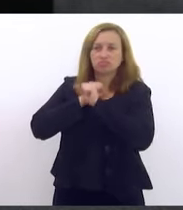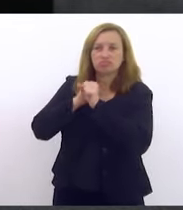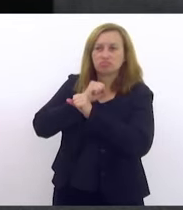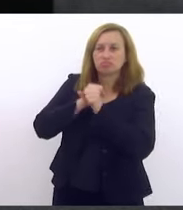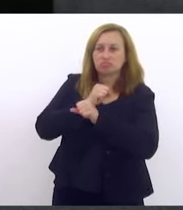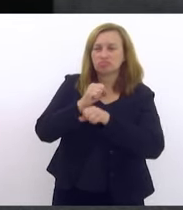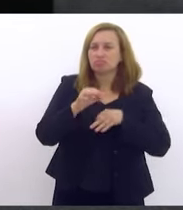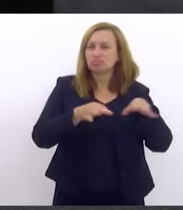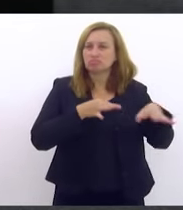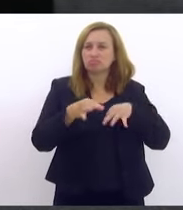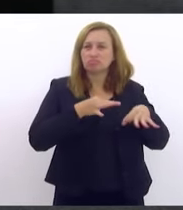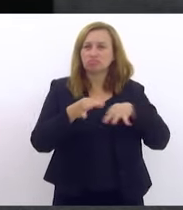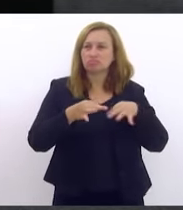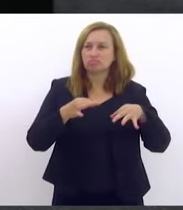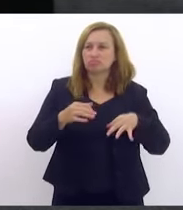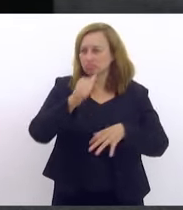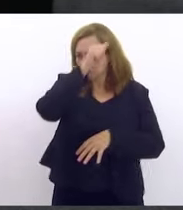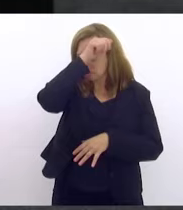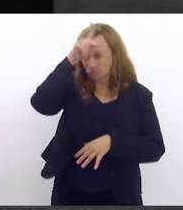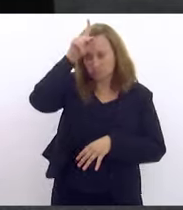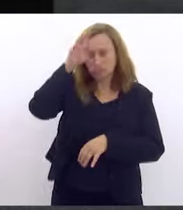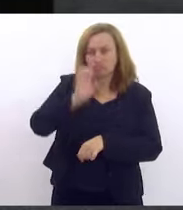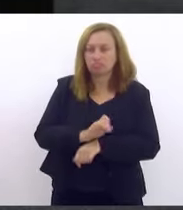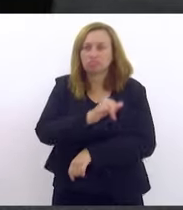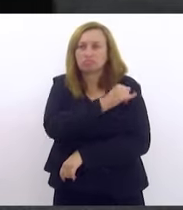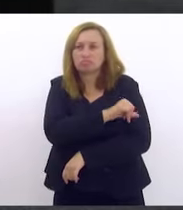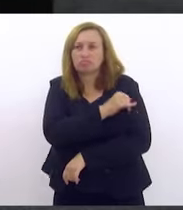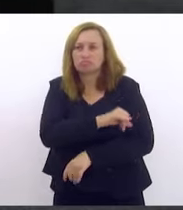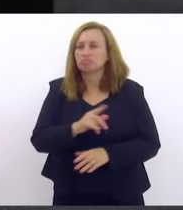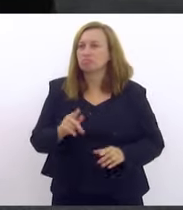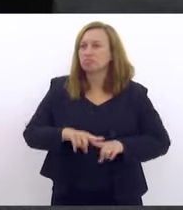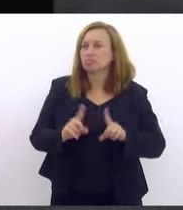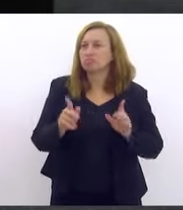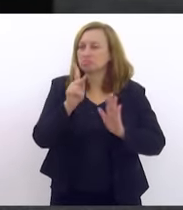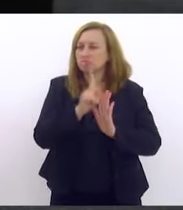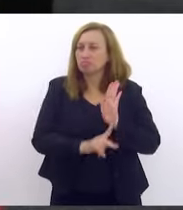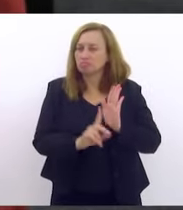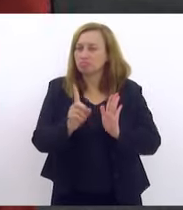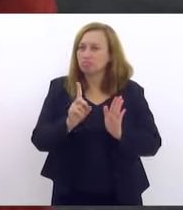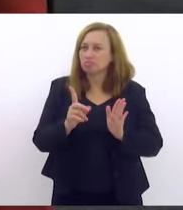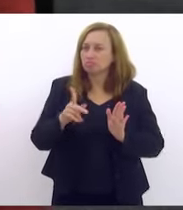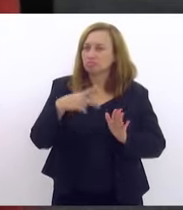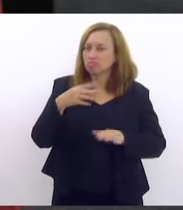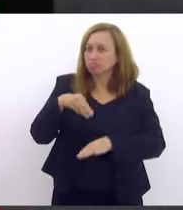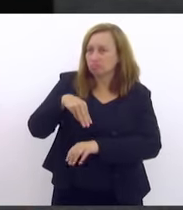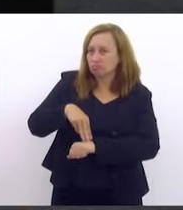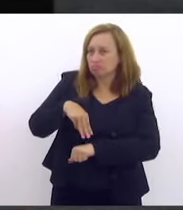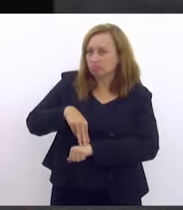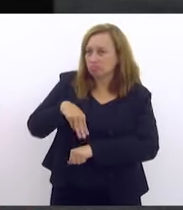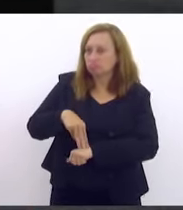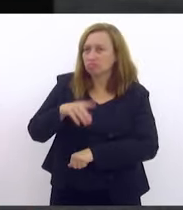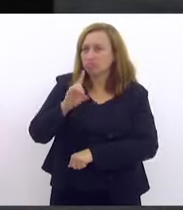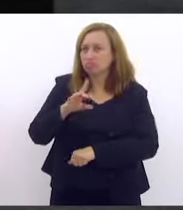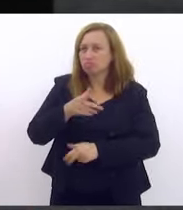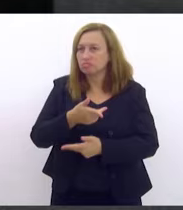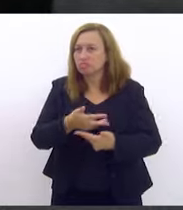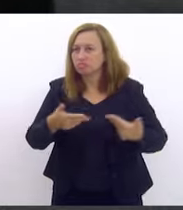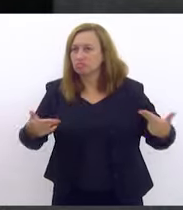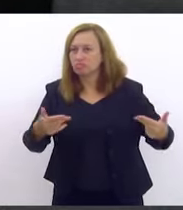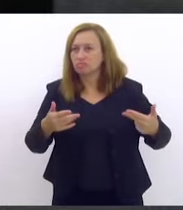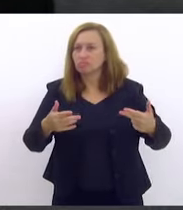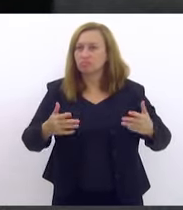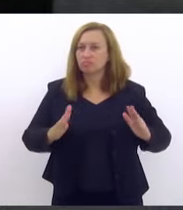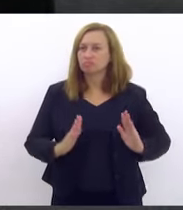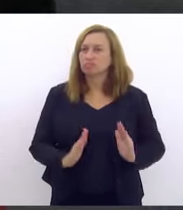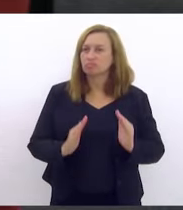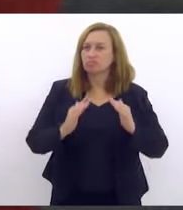pela Prefeitura da cidade do Rio de Janeiro. Mas o projeto ele não trata do sambódromo. O projeto trata de uma série de imóveis